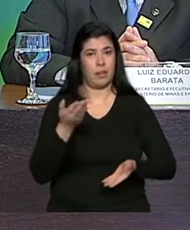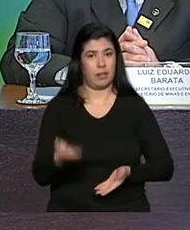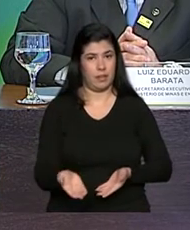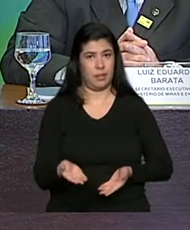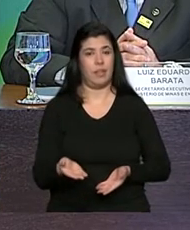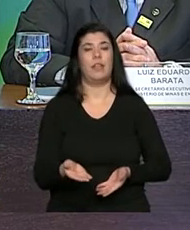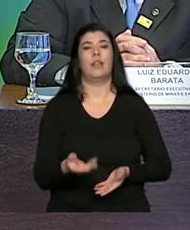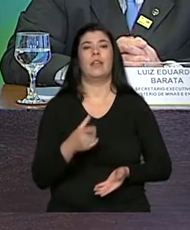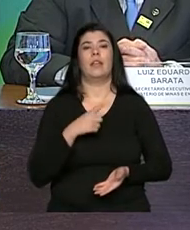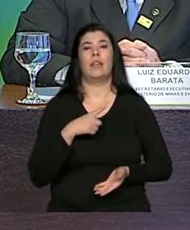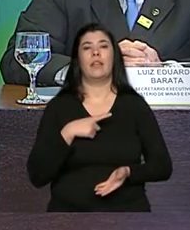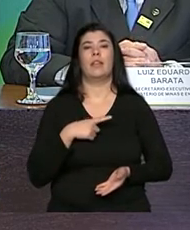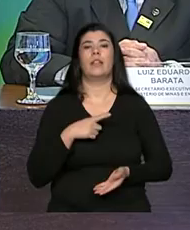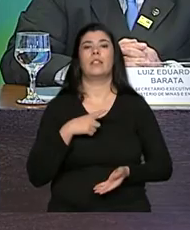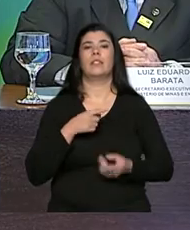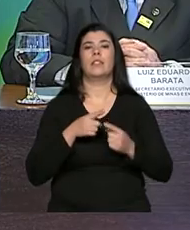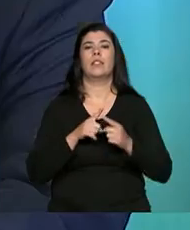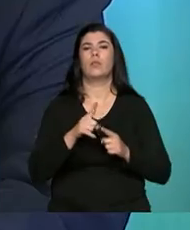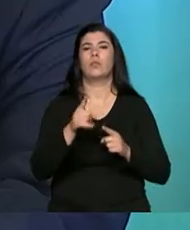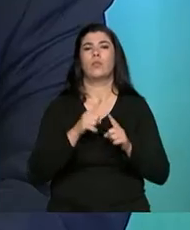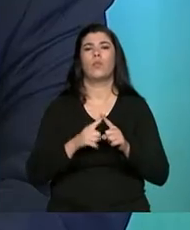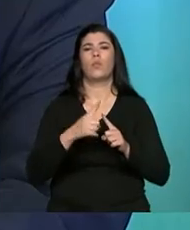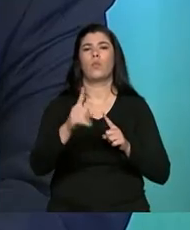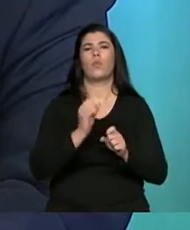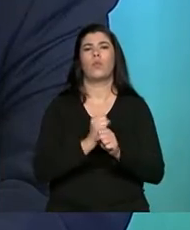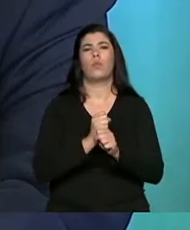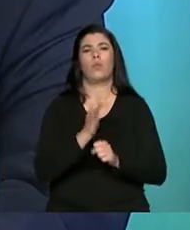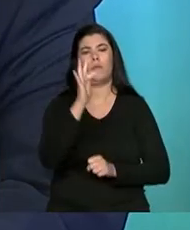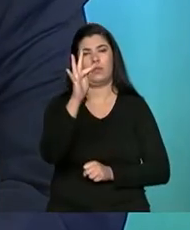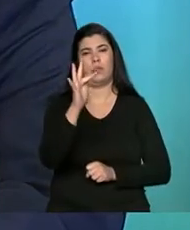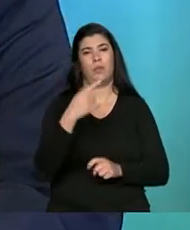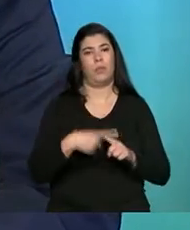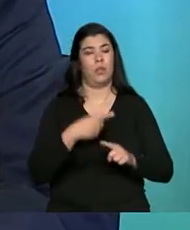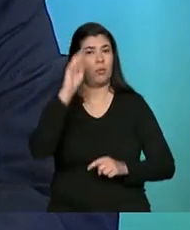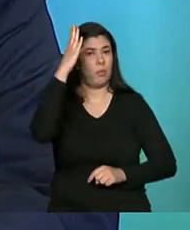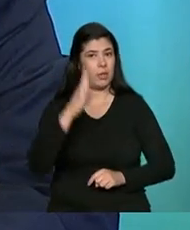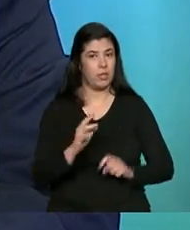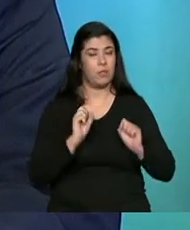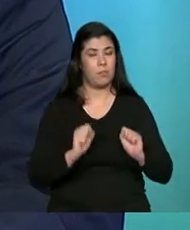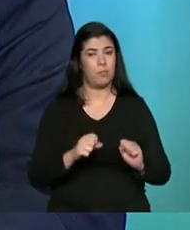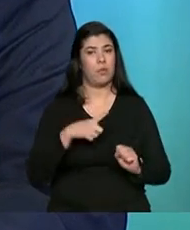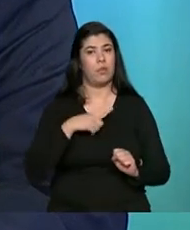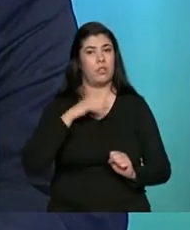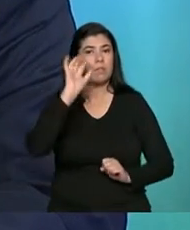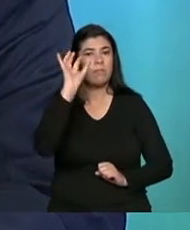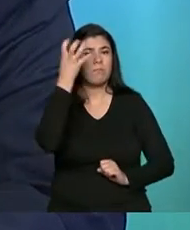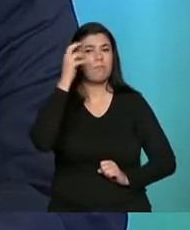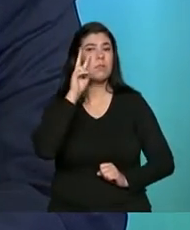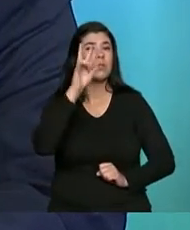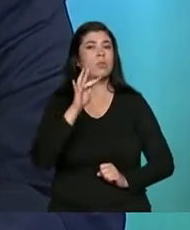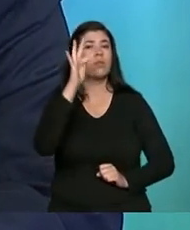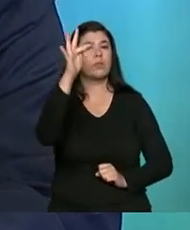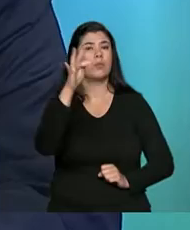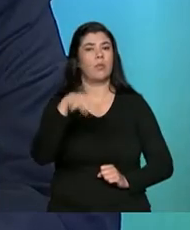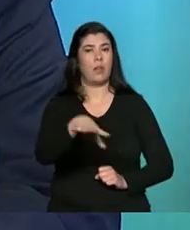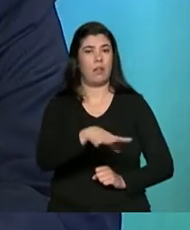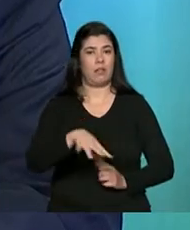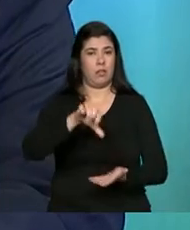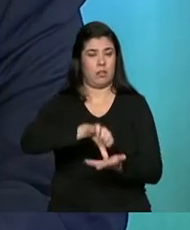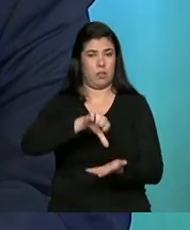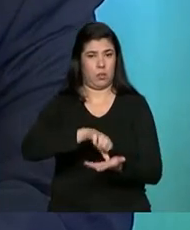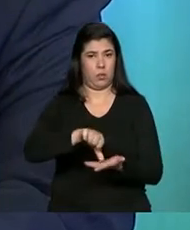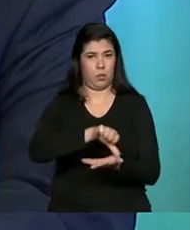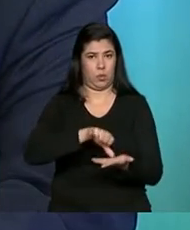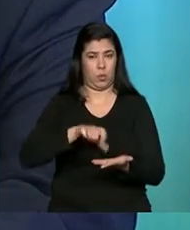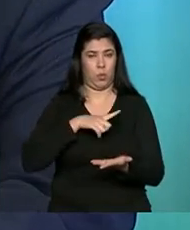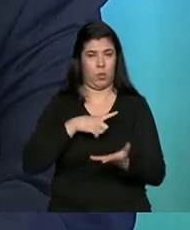mais de longo prazo para que o brasil possa ter previsibilidade num setor que é intenso de capital